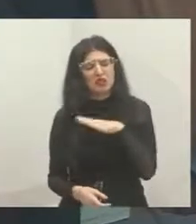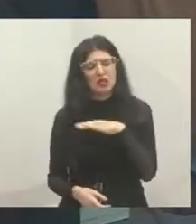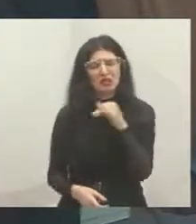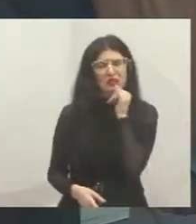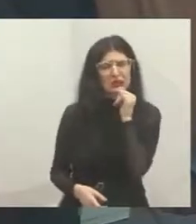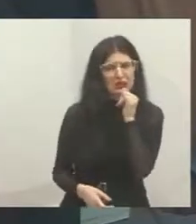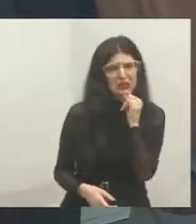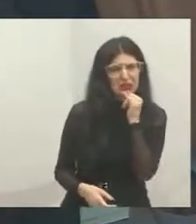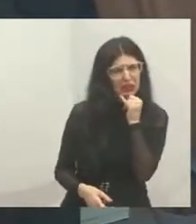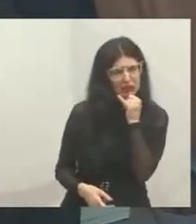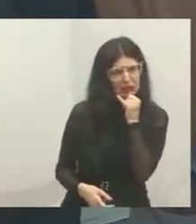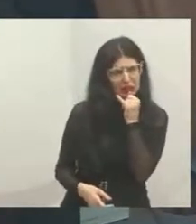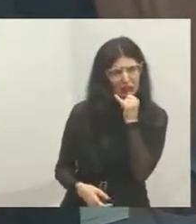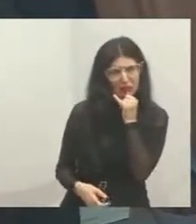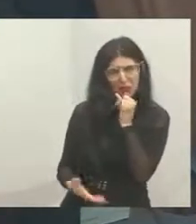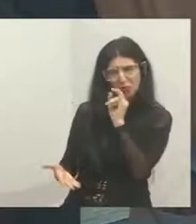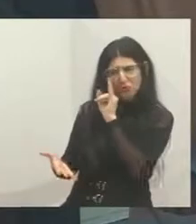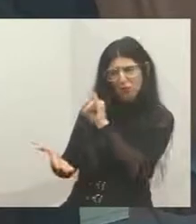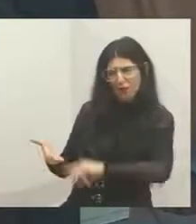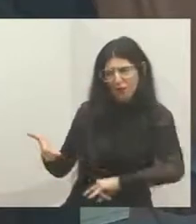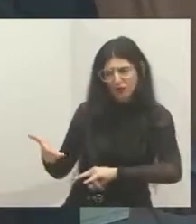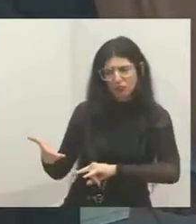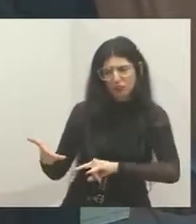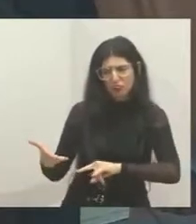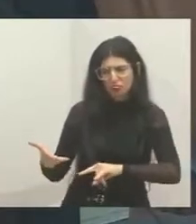da planilha lá está bem claro, né?